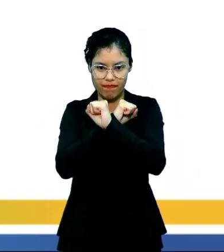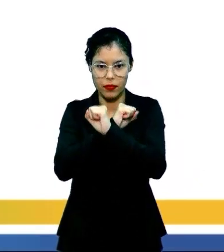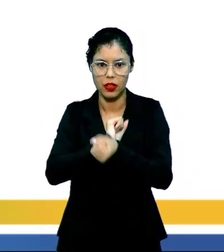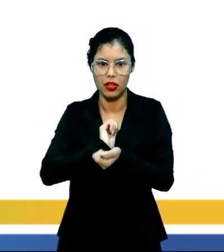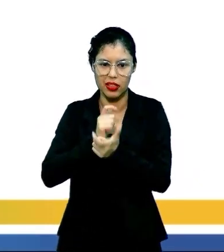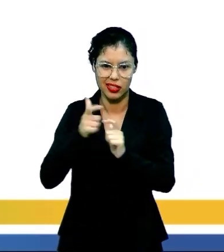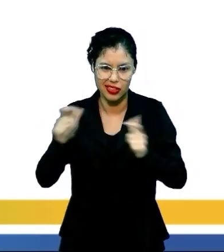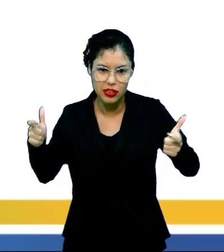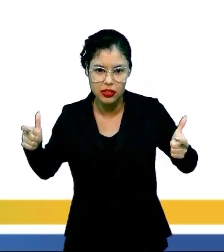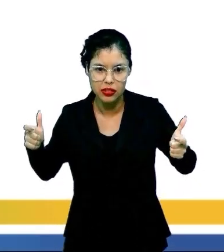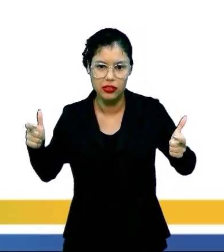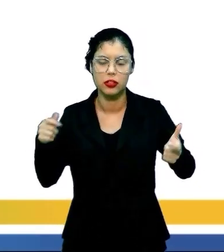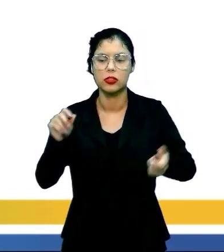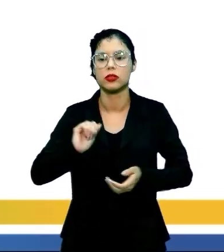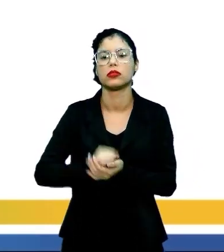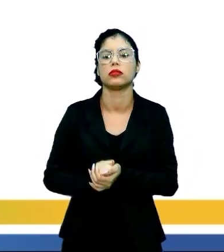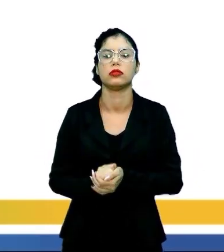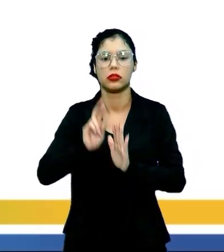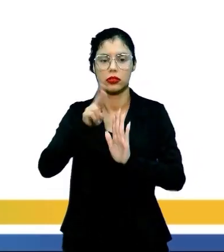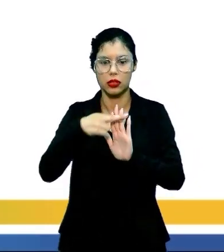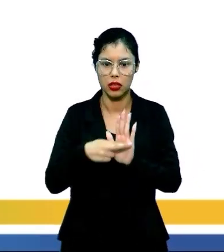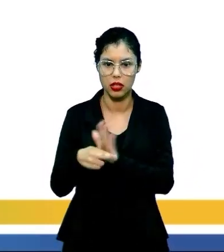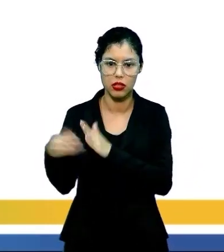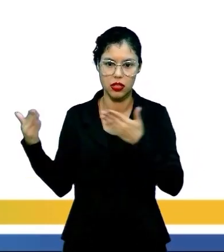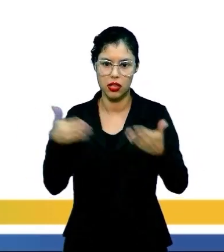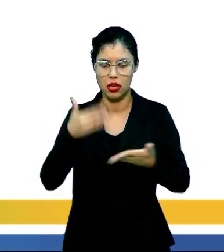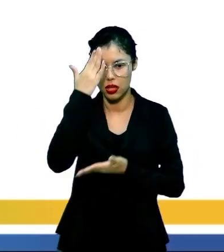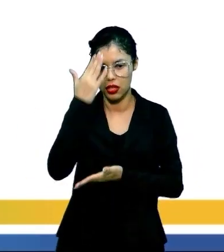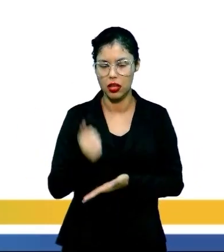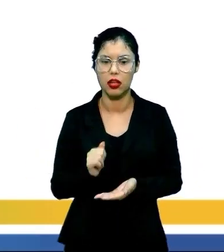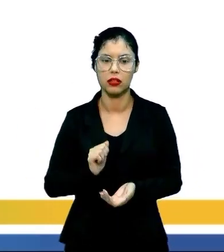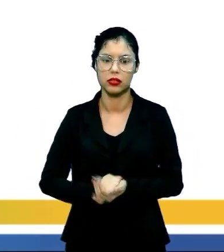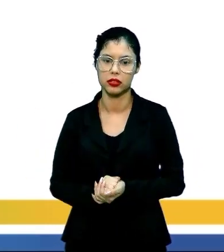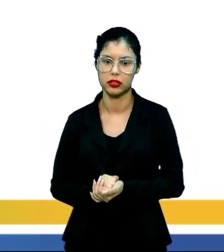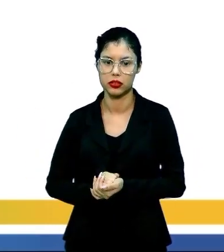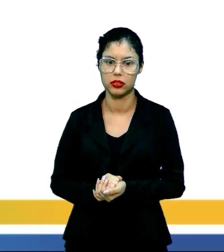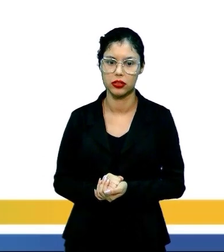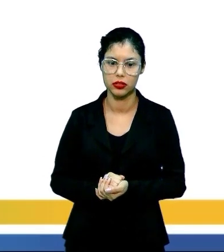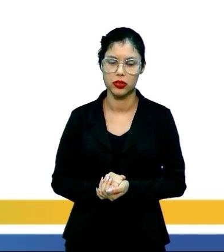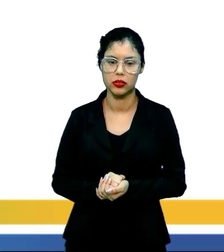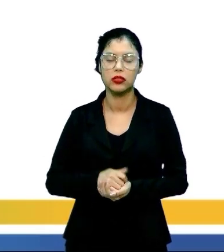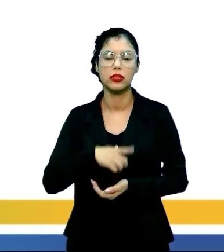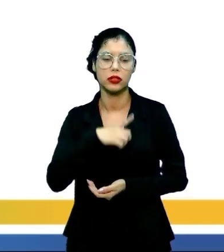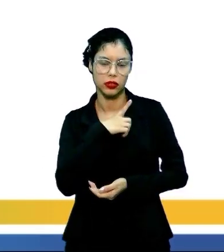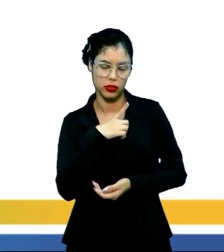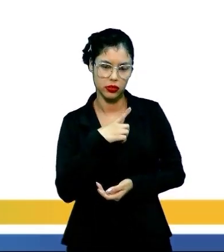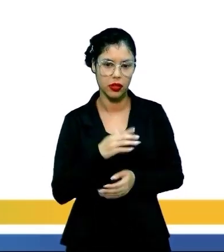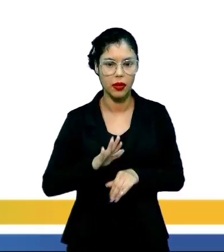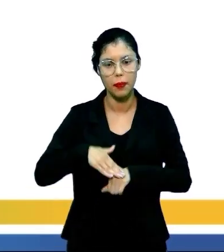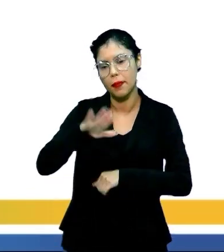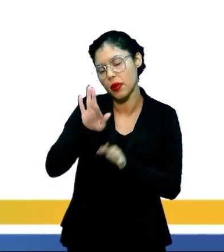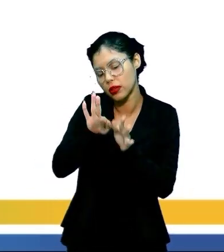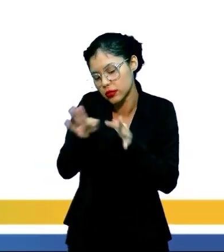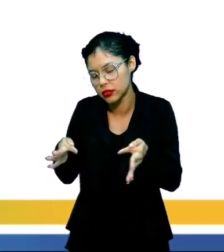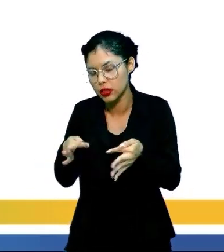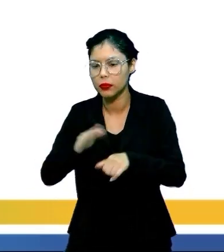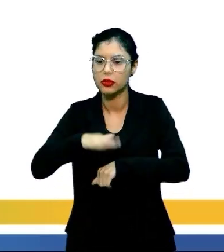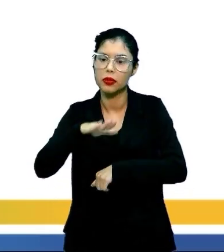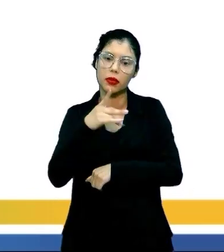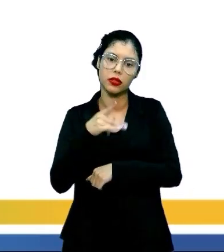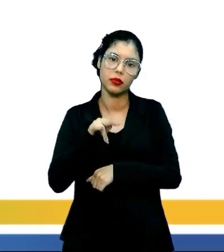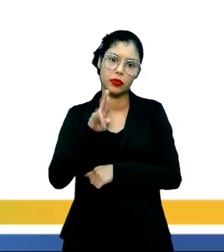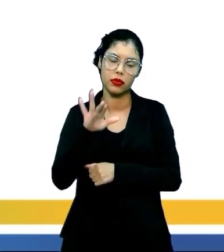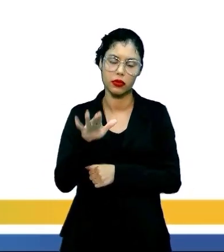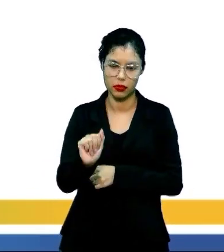trágicos deveres, e chegaste ao saber dos altos saberes, tornando-te mais